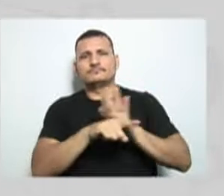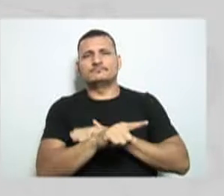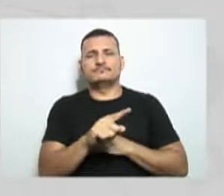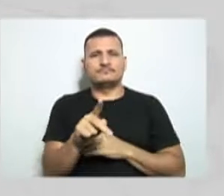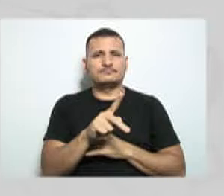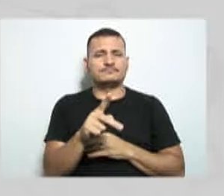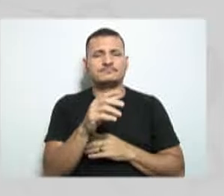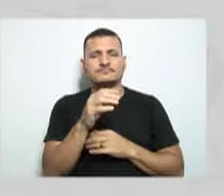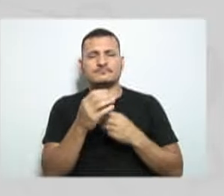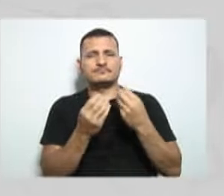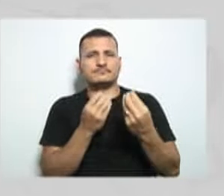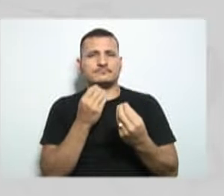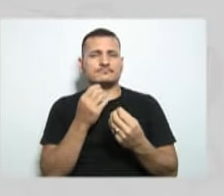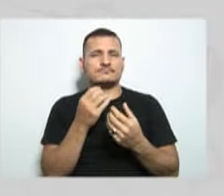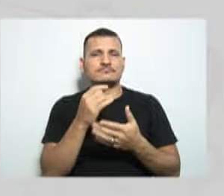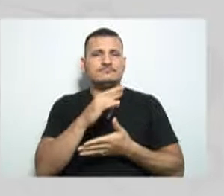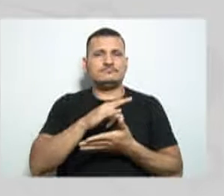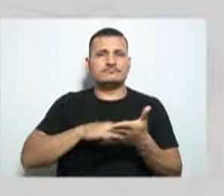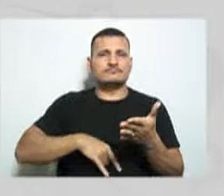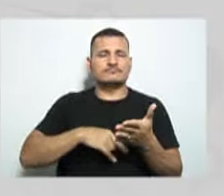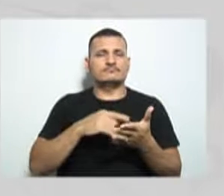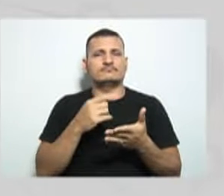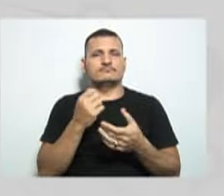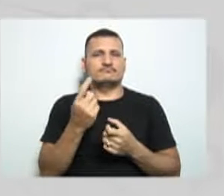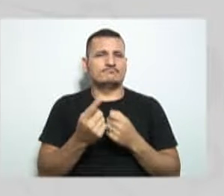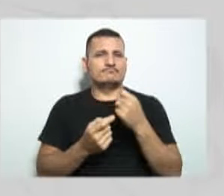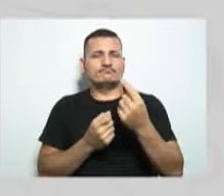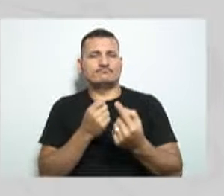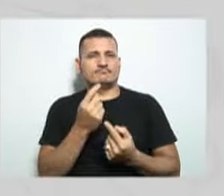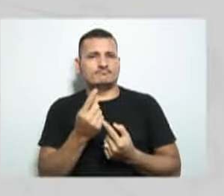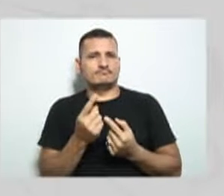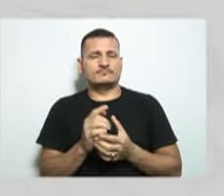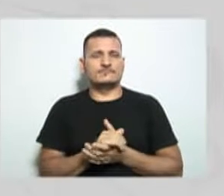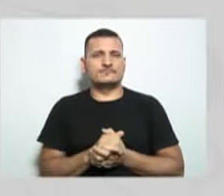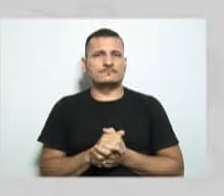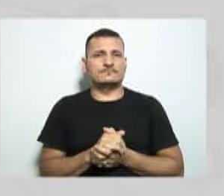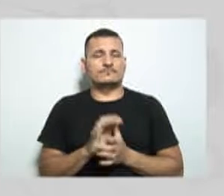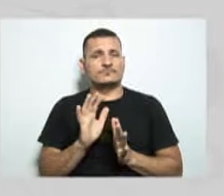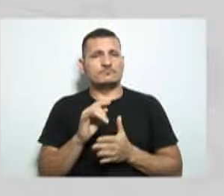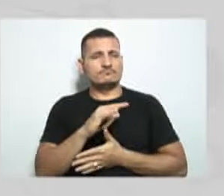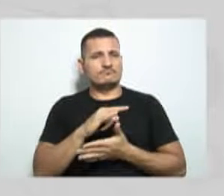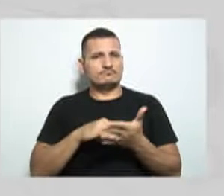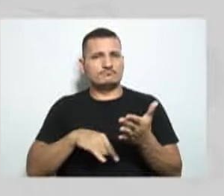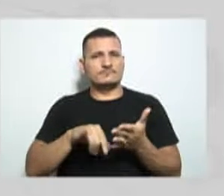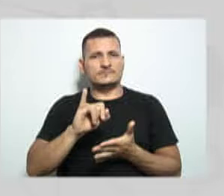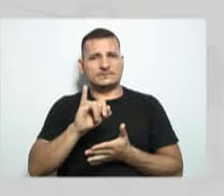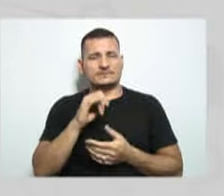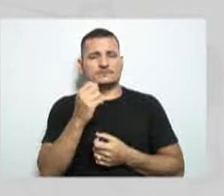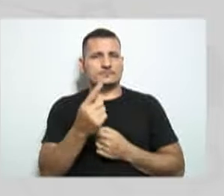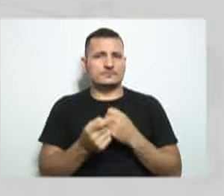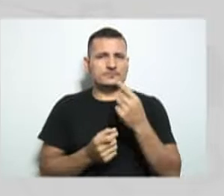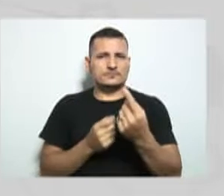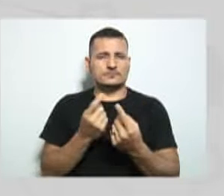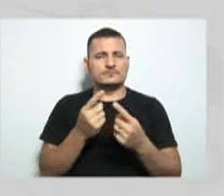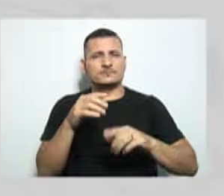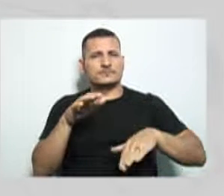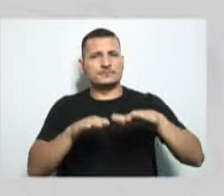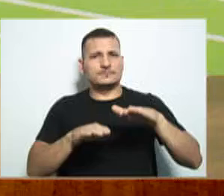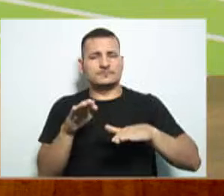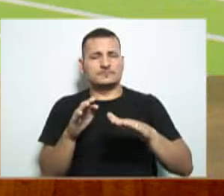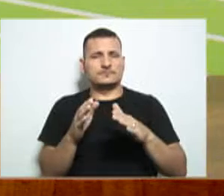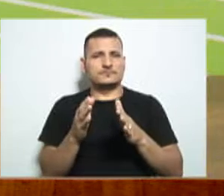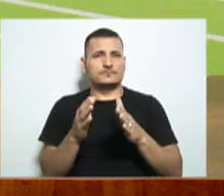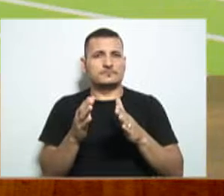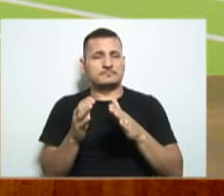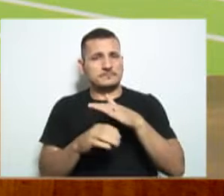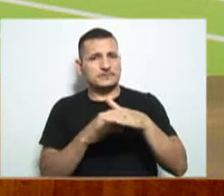na questão do inventário periódico? Bom, o inventário periódico, né, dependendo do tamanho da empresa